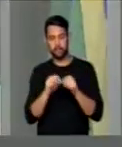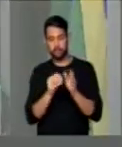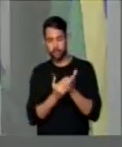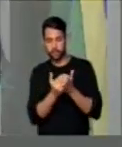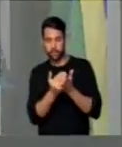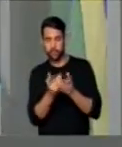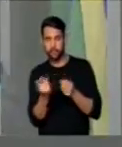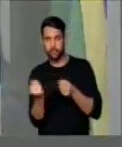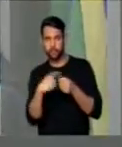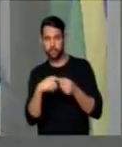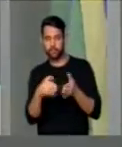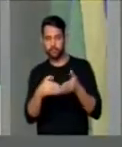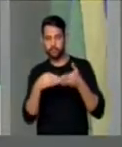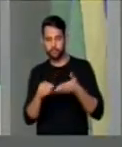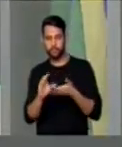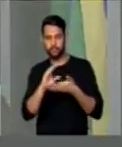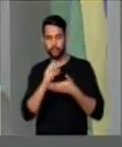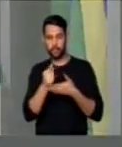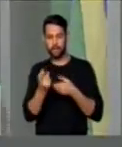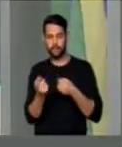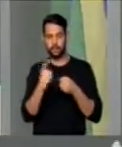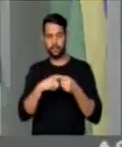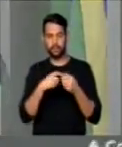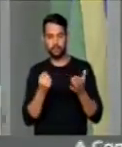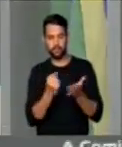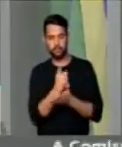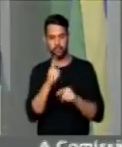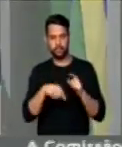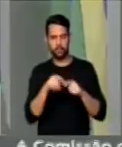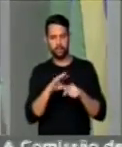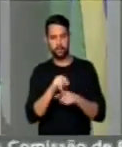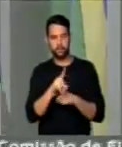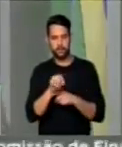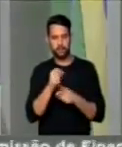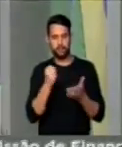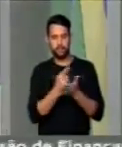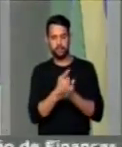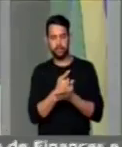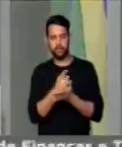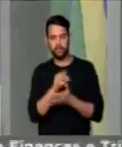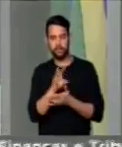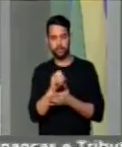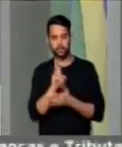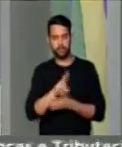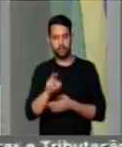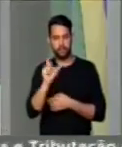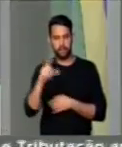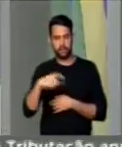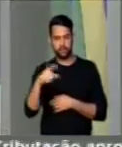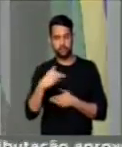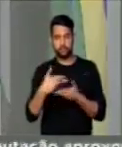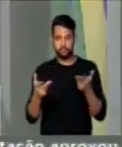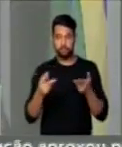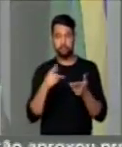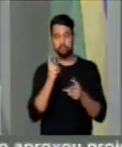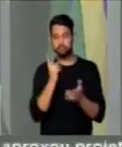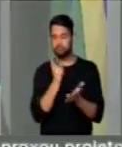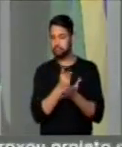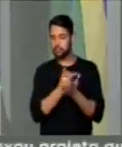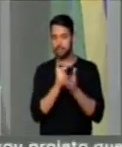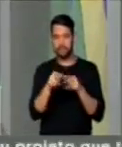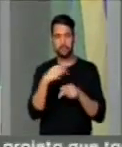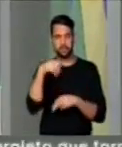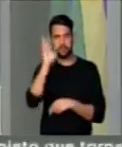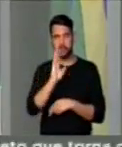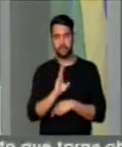daí, readquirir o crédito e poder, inclusive, voltar a comprar no crediário, comprar fiado ou usar o cartão de crédito. A mesma coisa é o